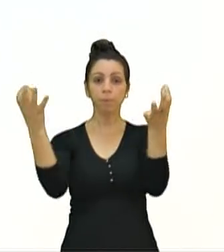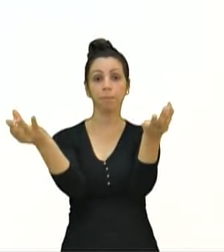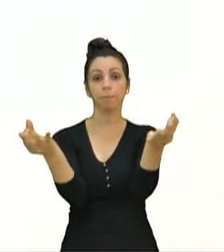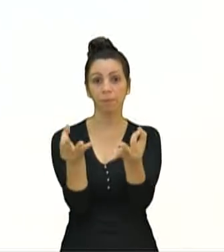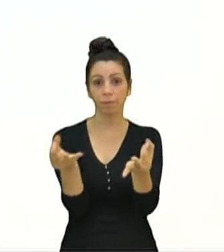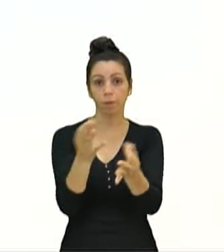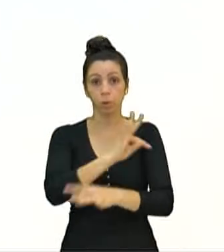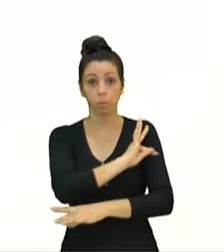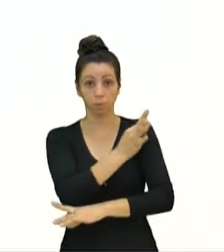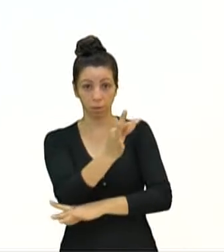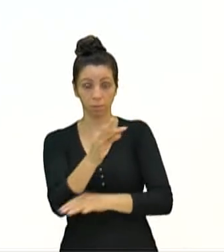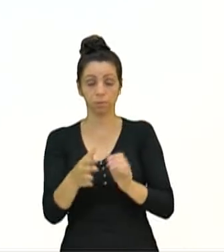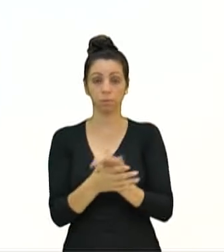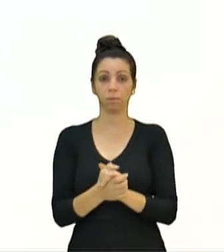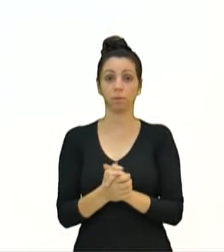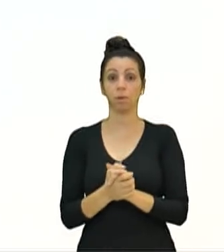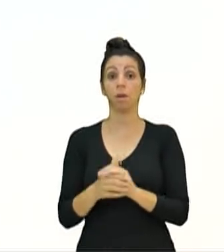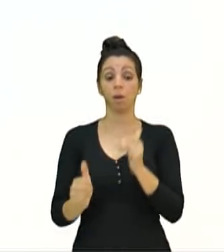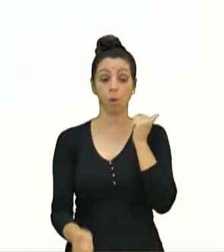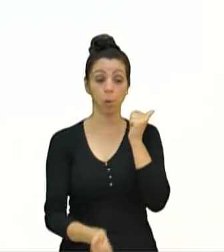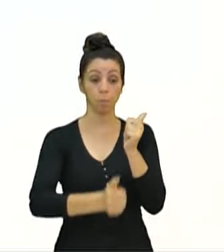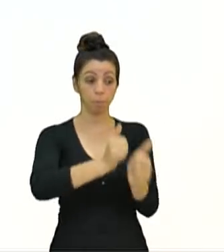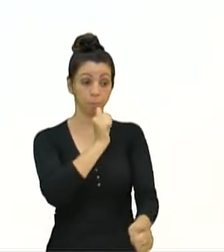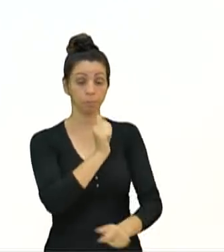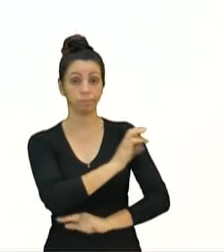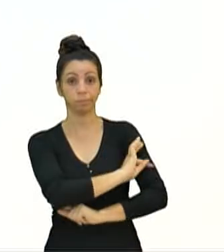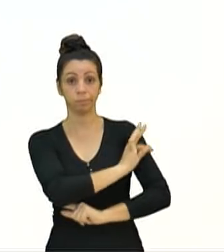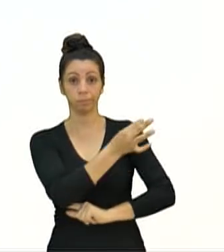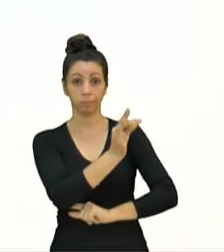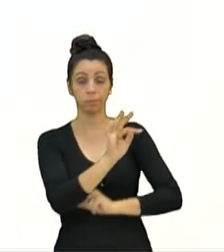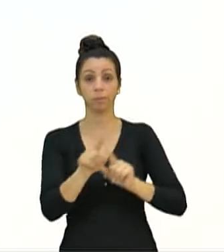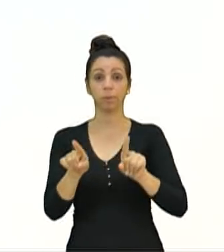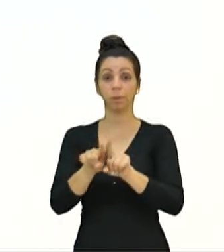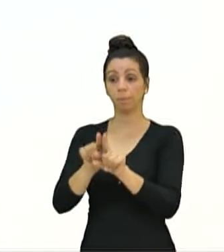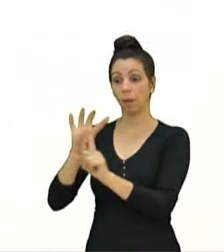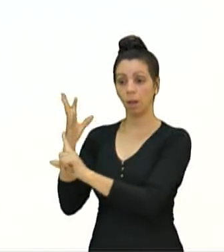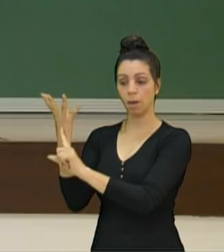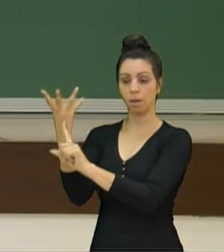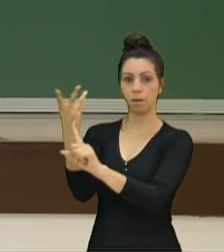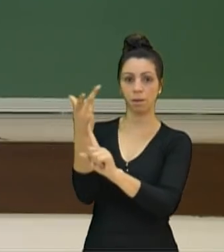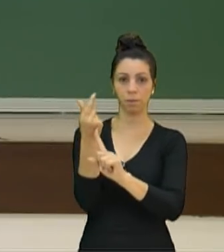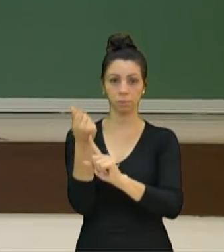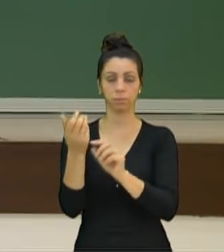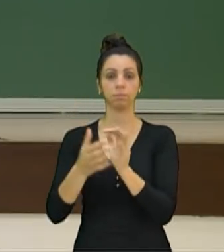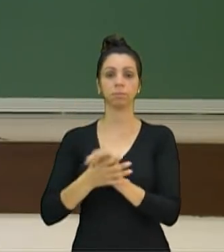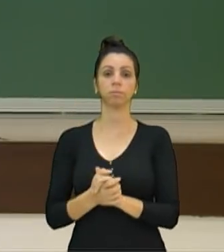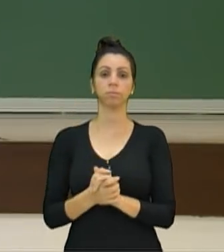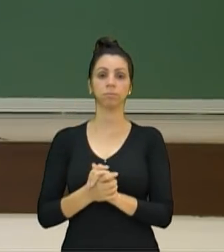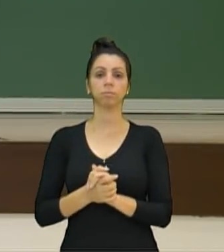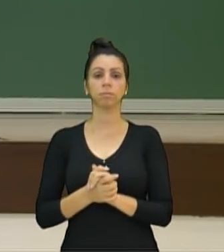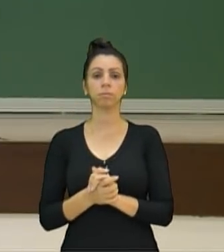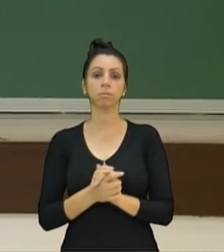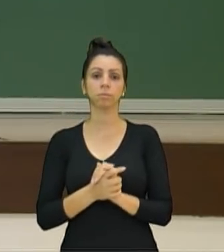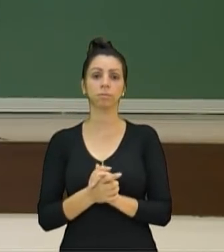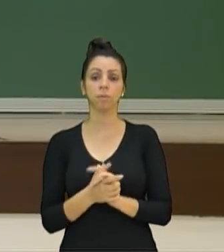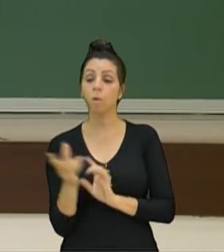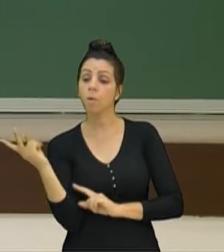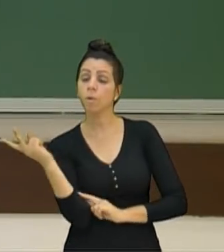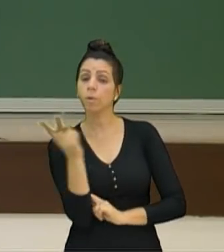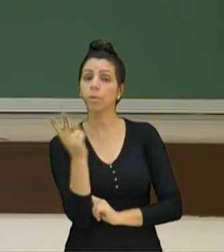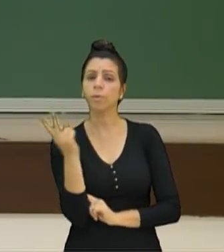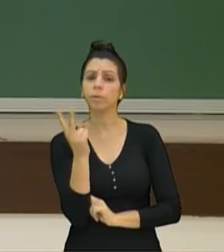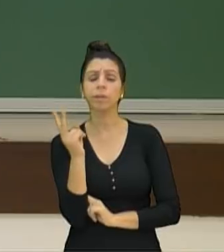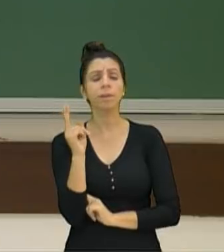É considerado um esporte de técnica e plasticidade. Então, a gente vê nessa definição que ele